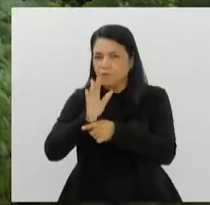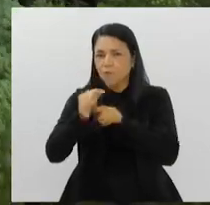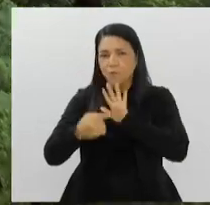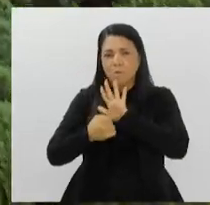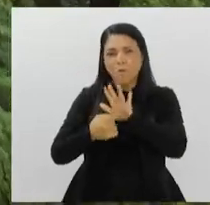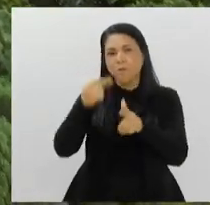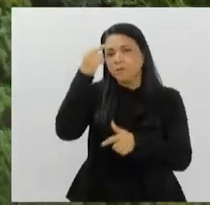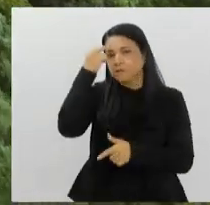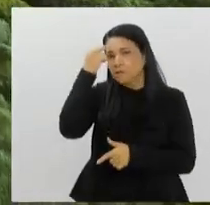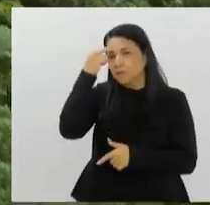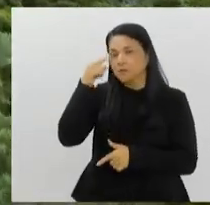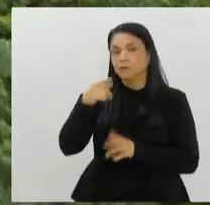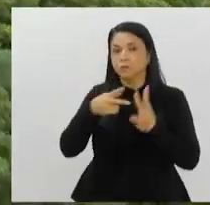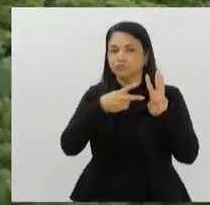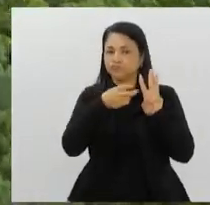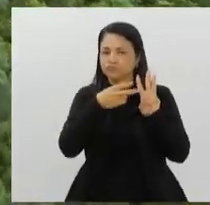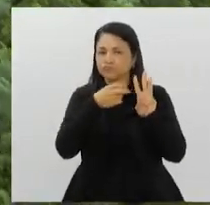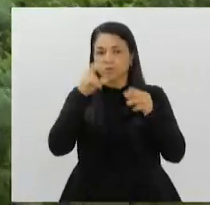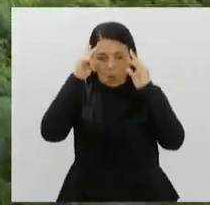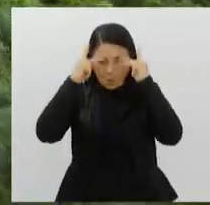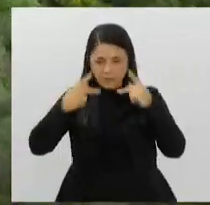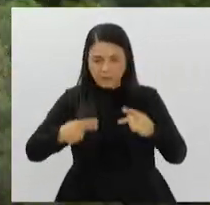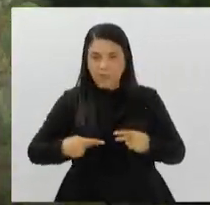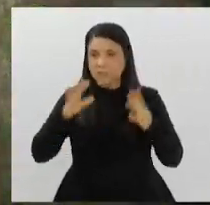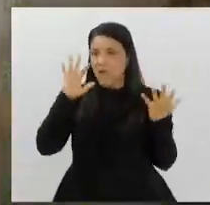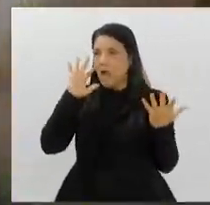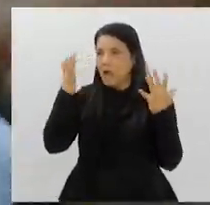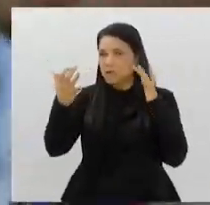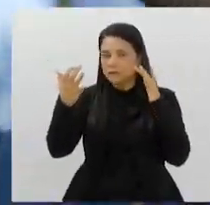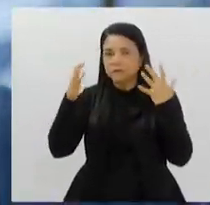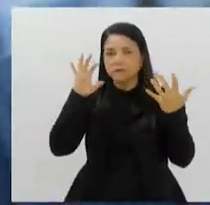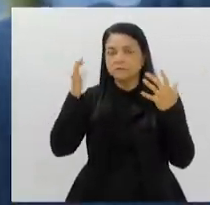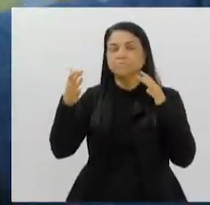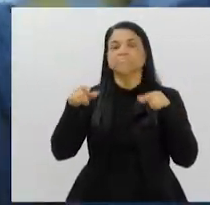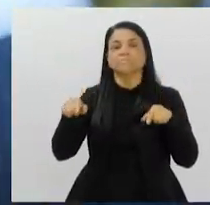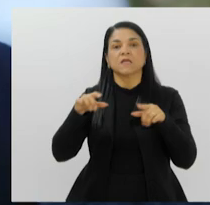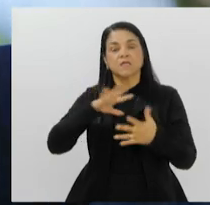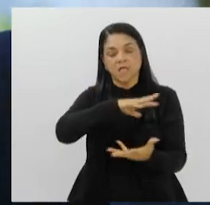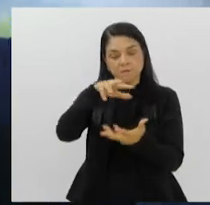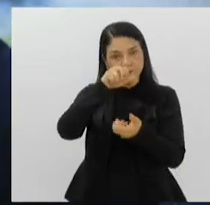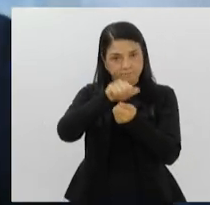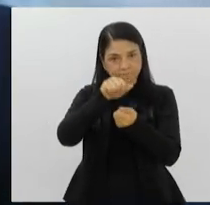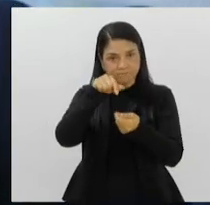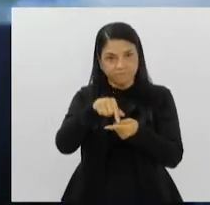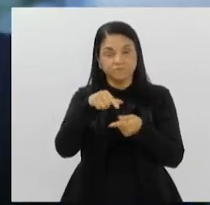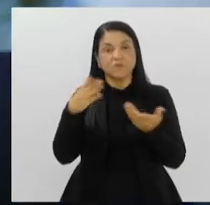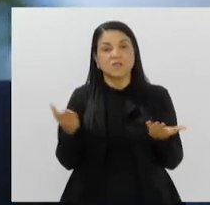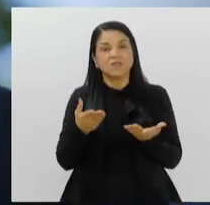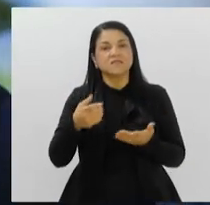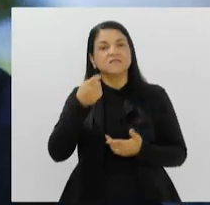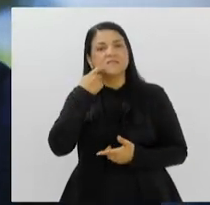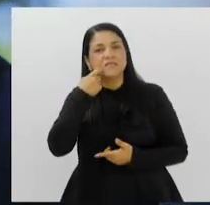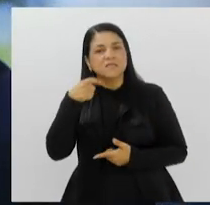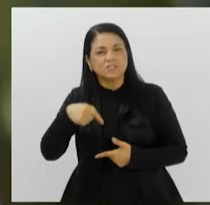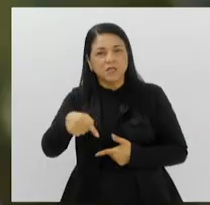de Copenhague sobre a humanidade, a crise climática e ambiental. A sessão desta sexta,